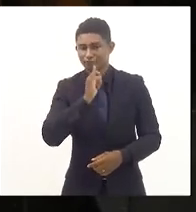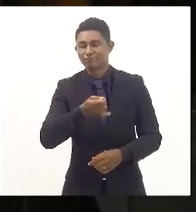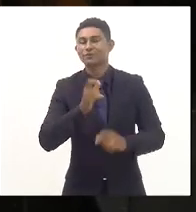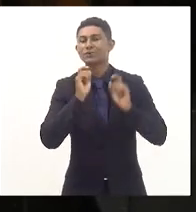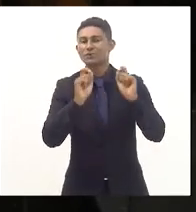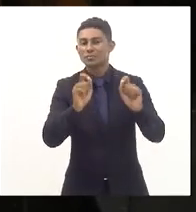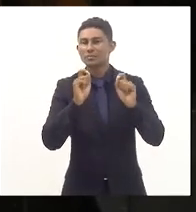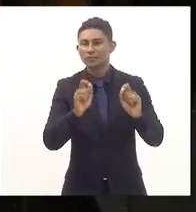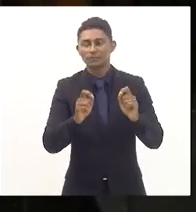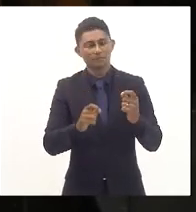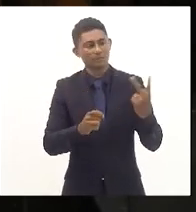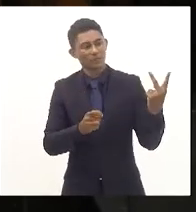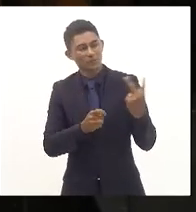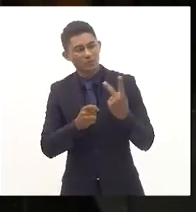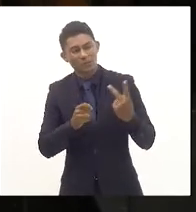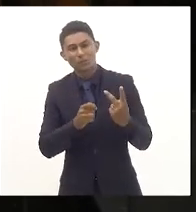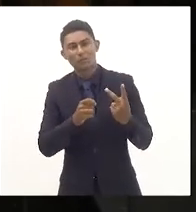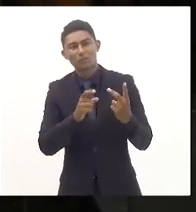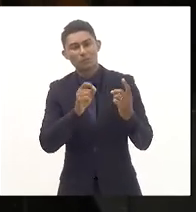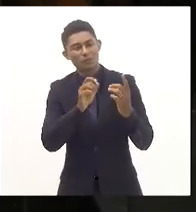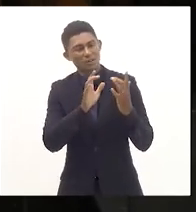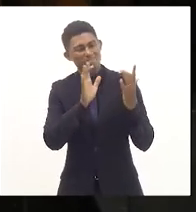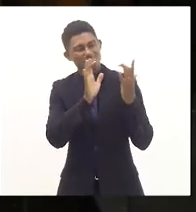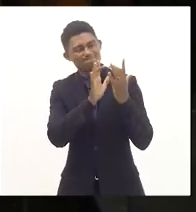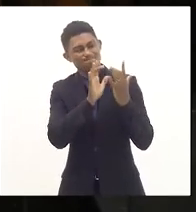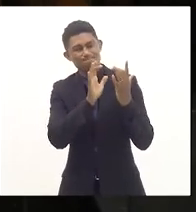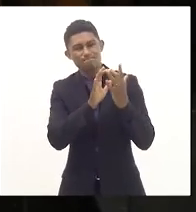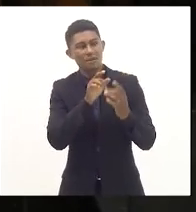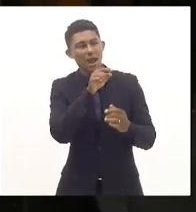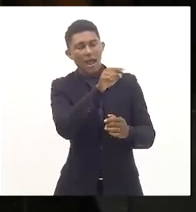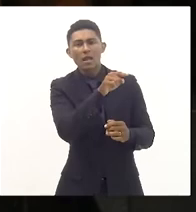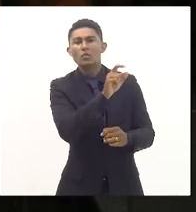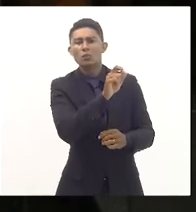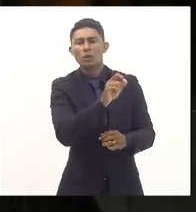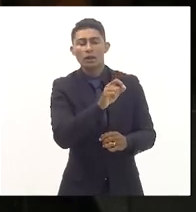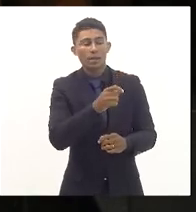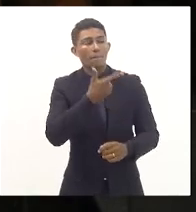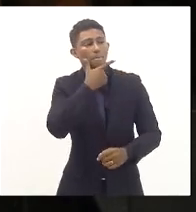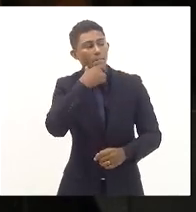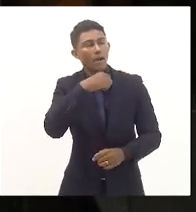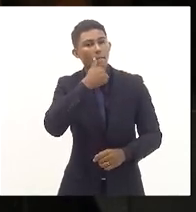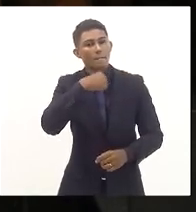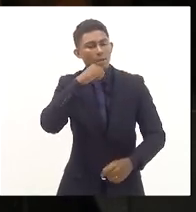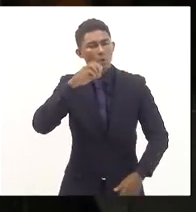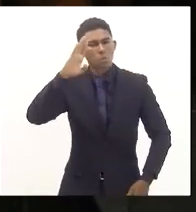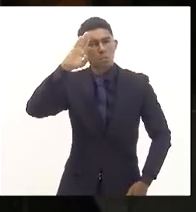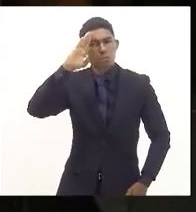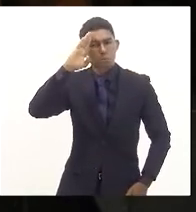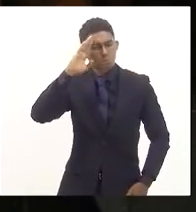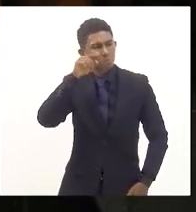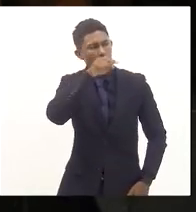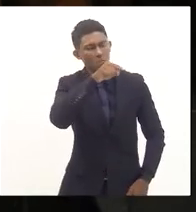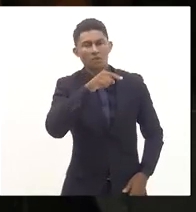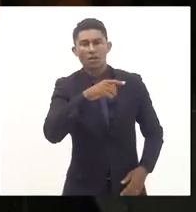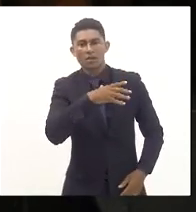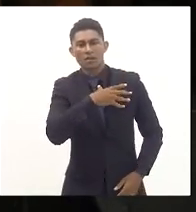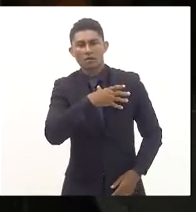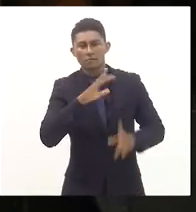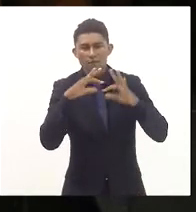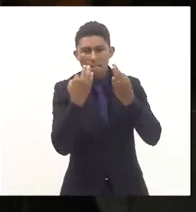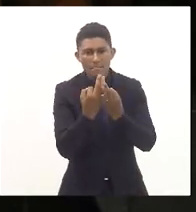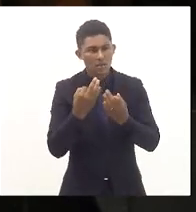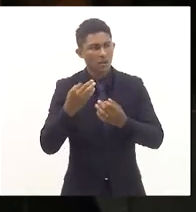afinidade histórica filho de militares padrão militar filho de Generais free General